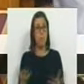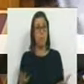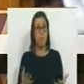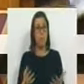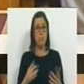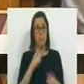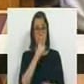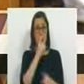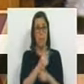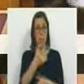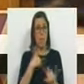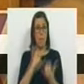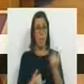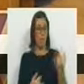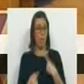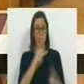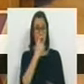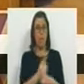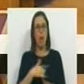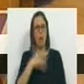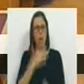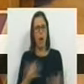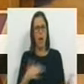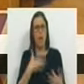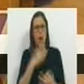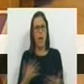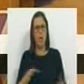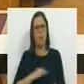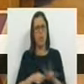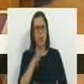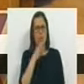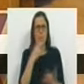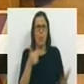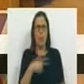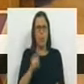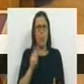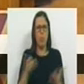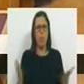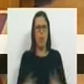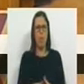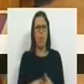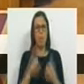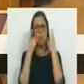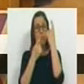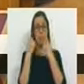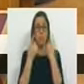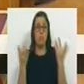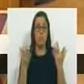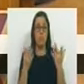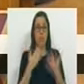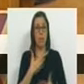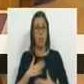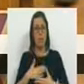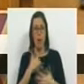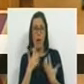correndo os mesmos riscos que eles. E eu acredito, ou quero acreditar que os senhores deputados do Bloco de Esquerda pensam, dar